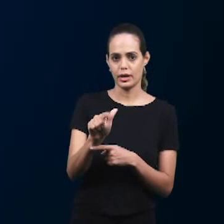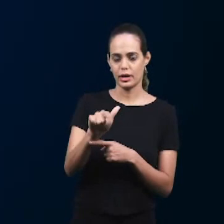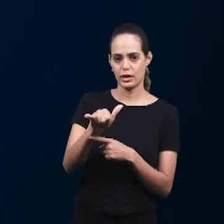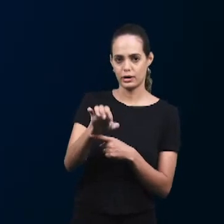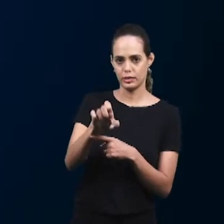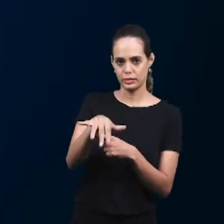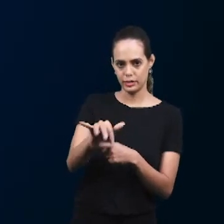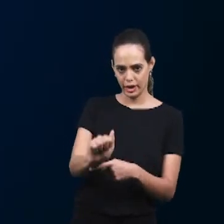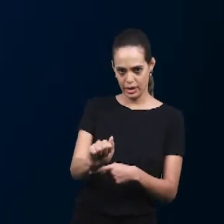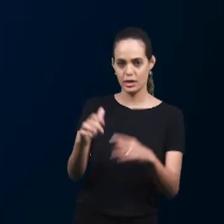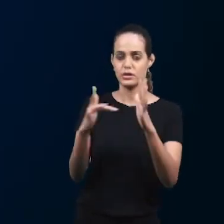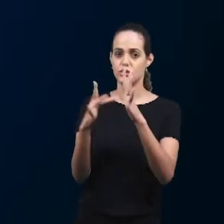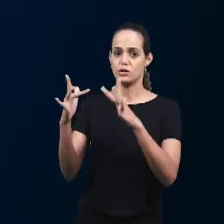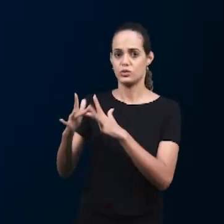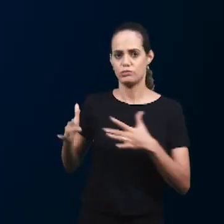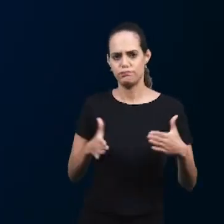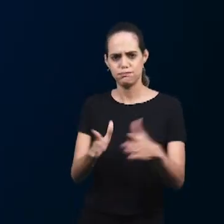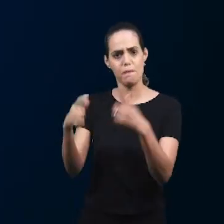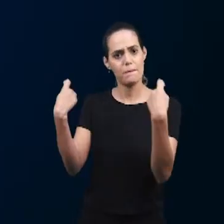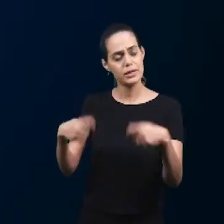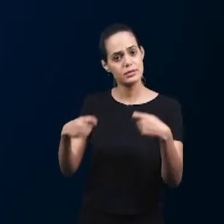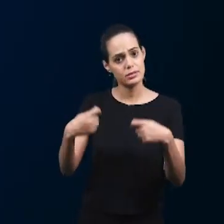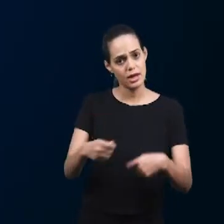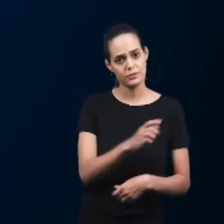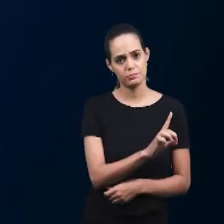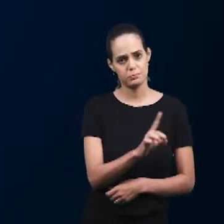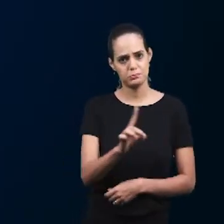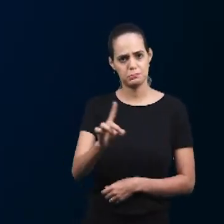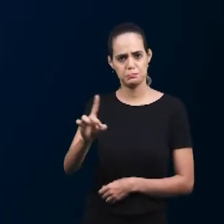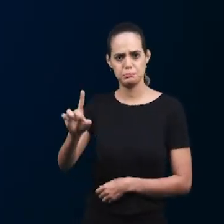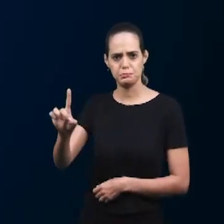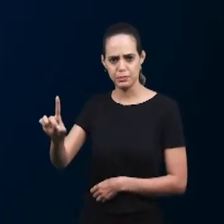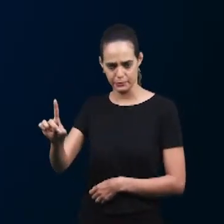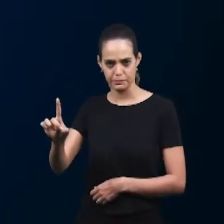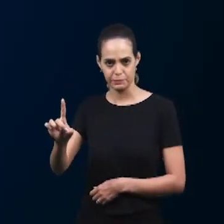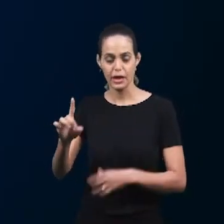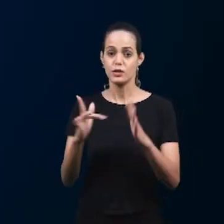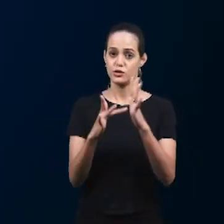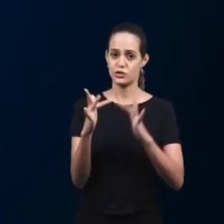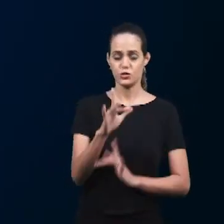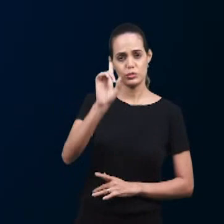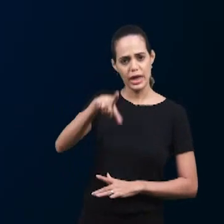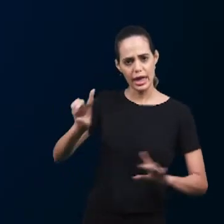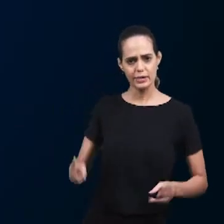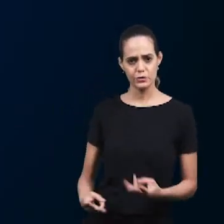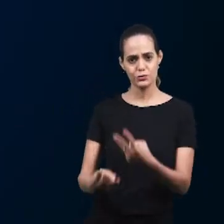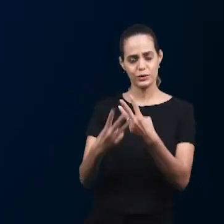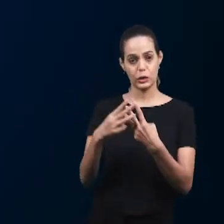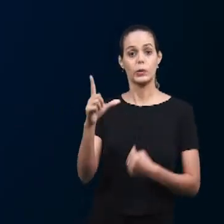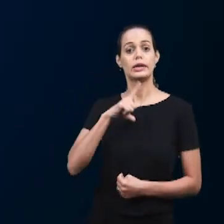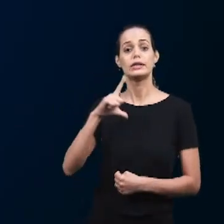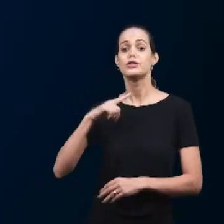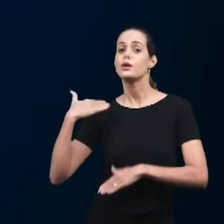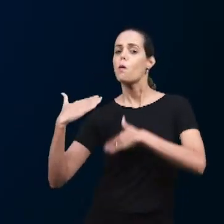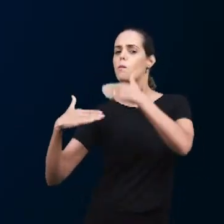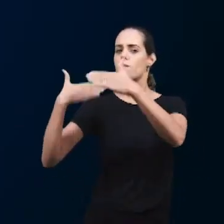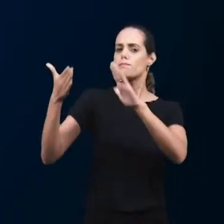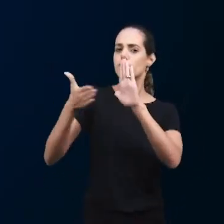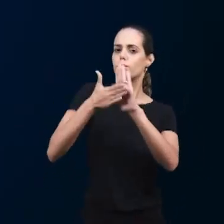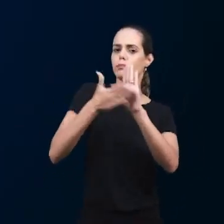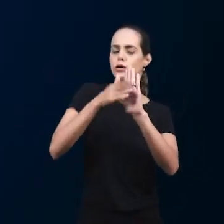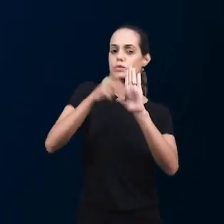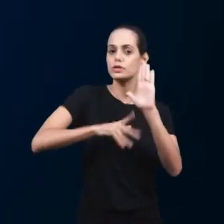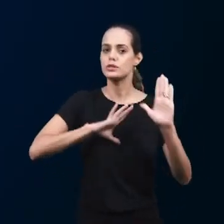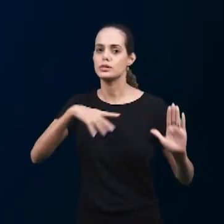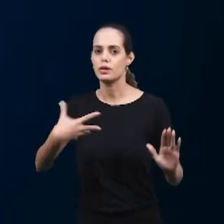por Samaria, que era um lugar em que os judeus evitavam passar. Porém, Jesus passou ali mesmo sendo judeu, porque ele tinha um projeto maior, um projeto